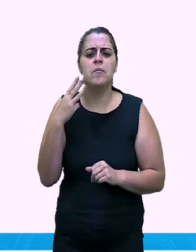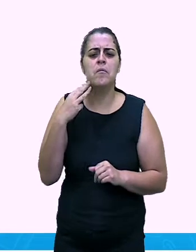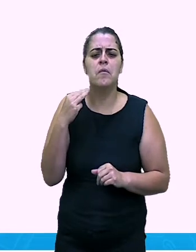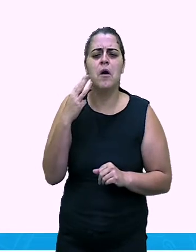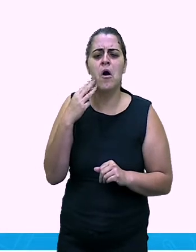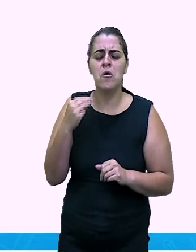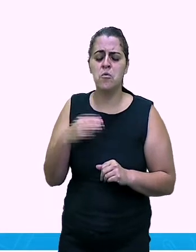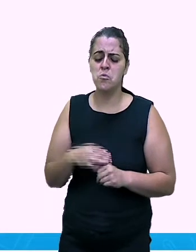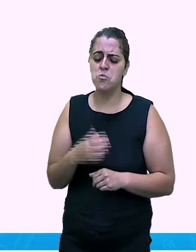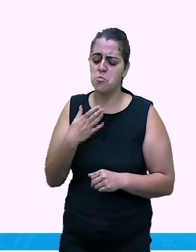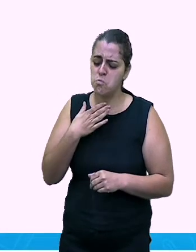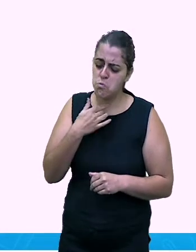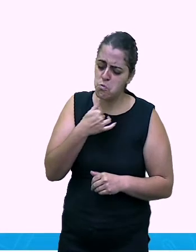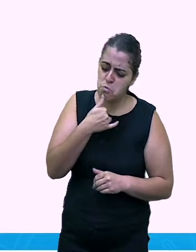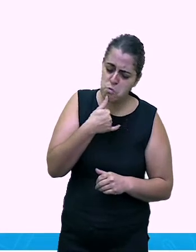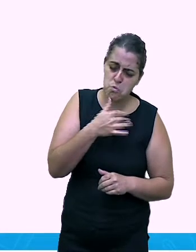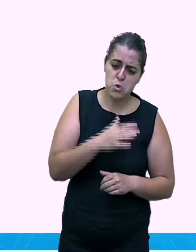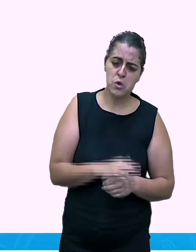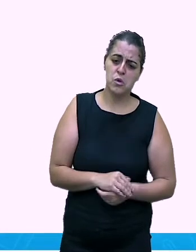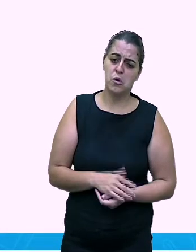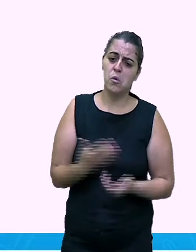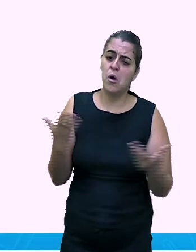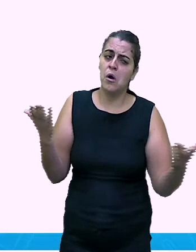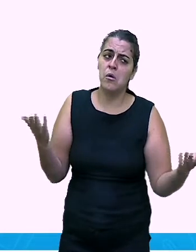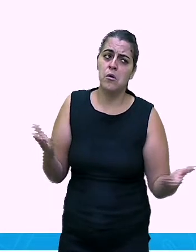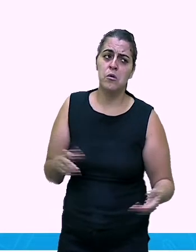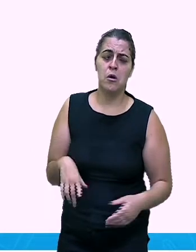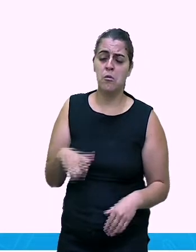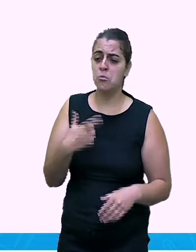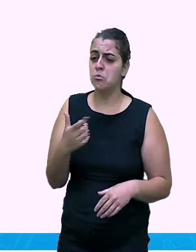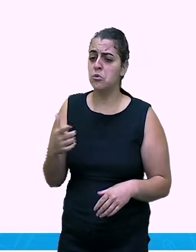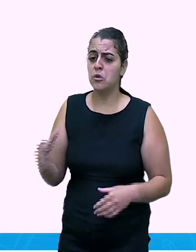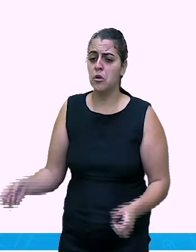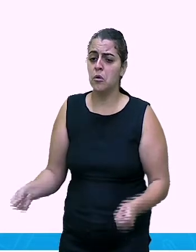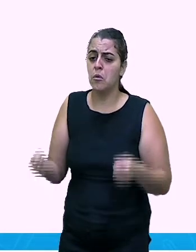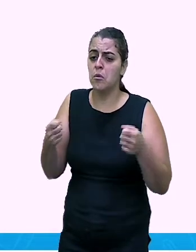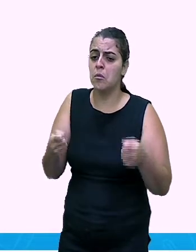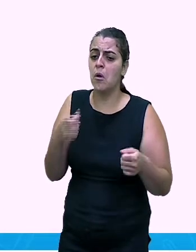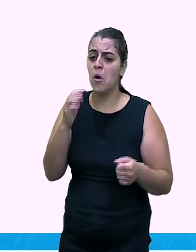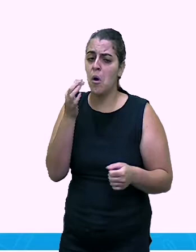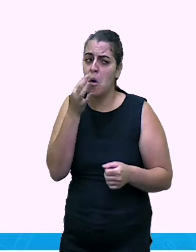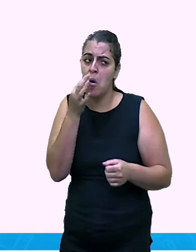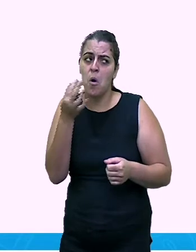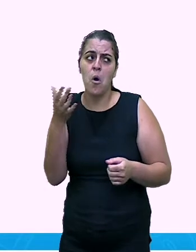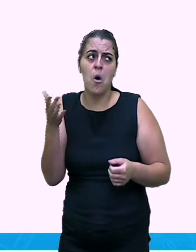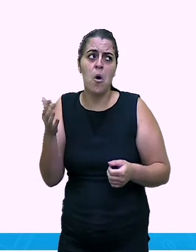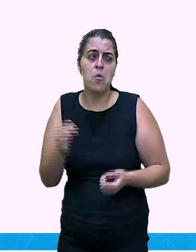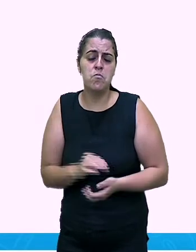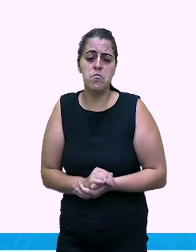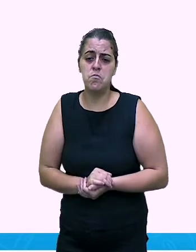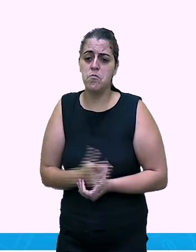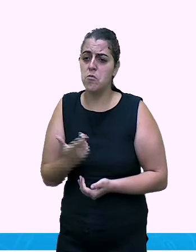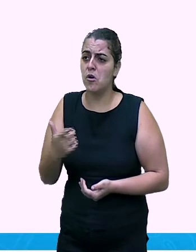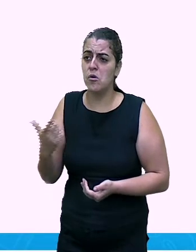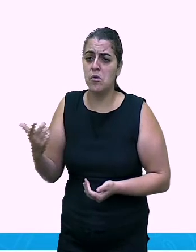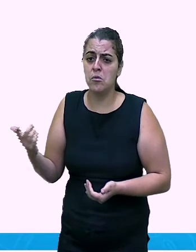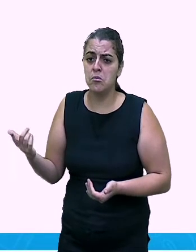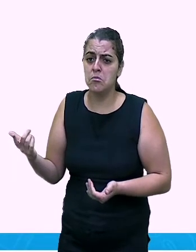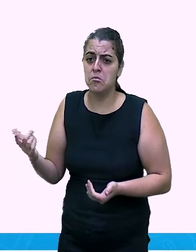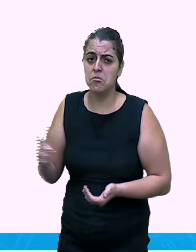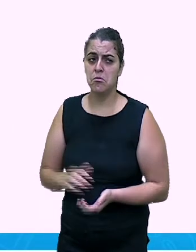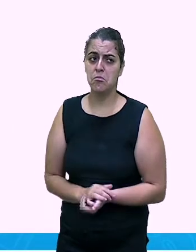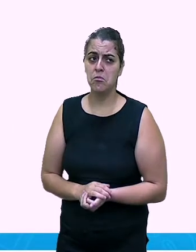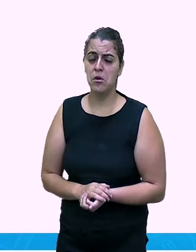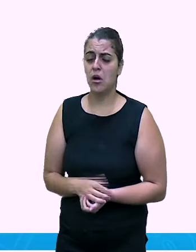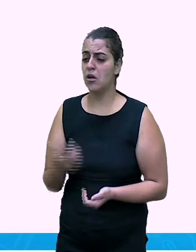de desapontamento. Uai, não existe o duende? Não existe o pote de ouro?